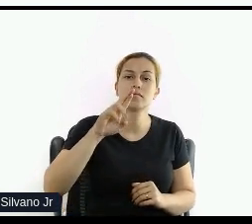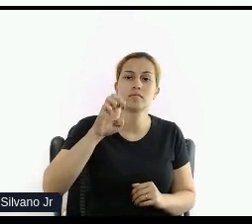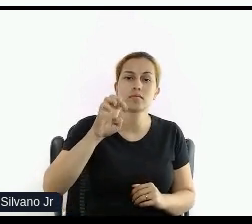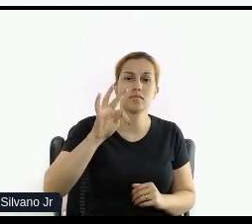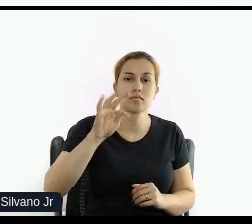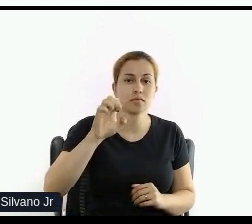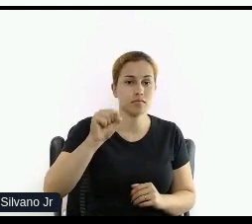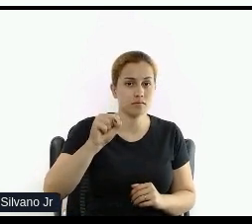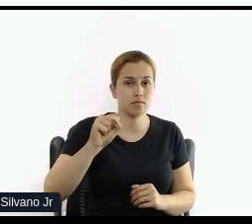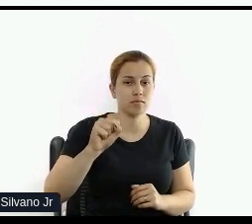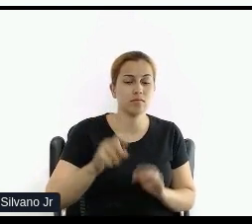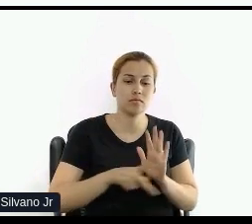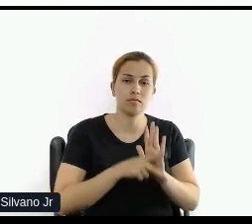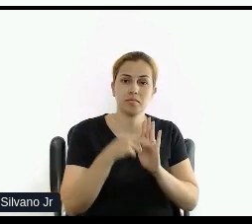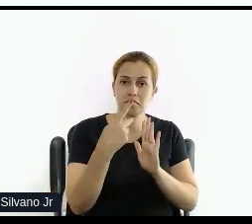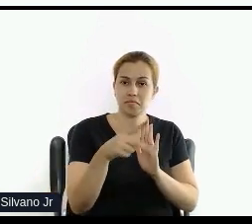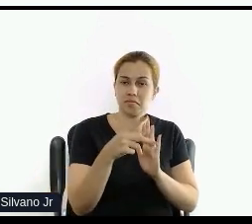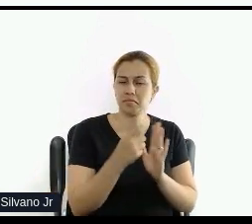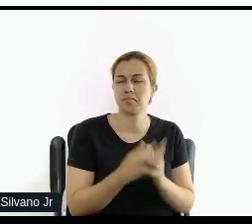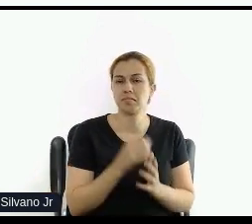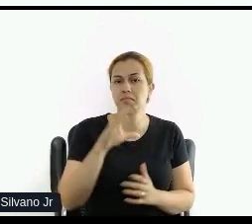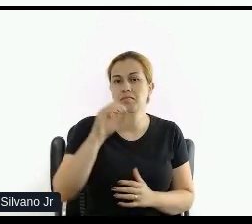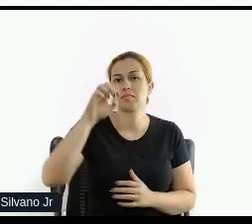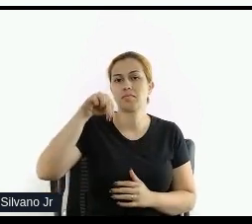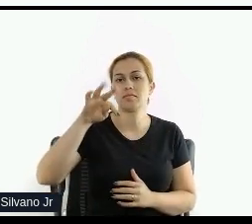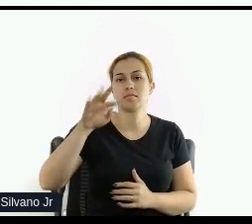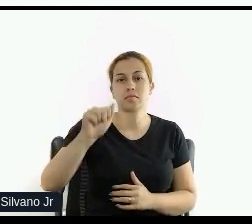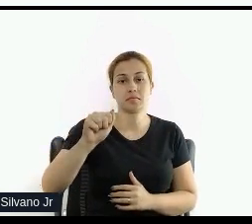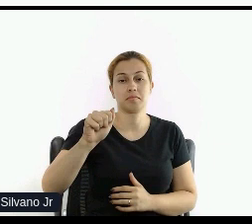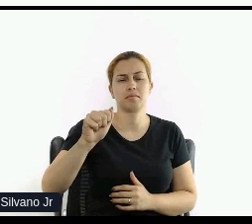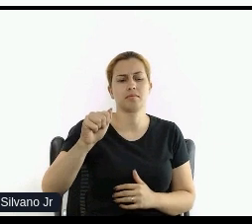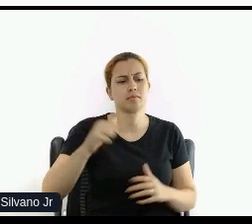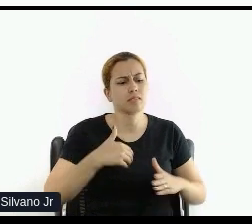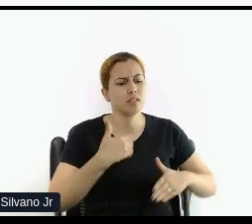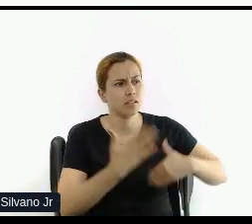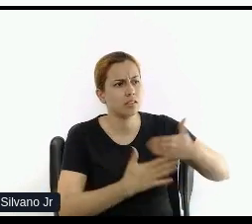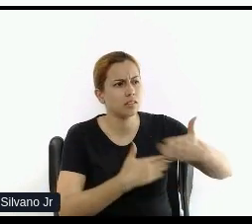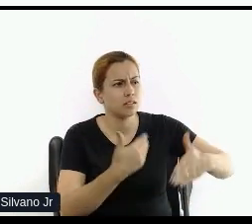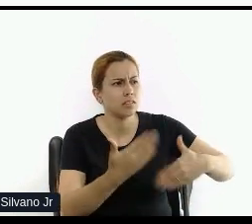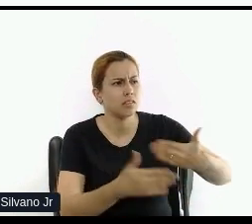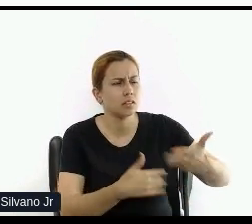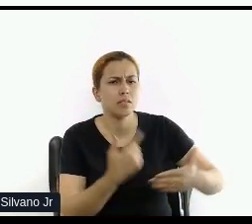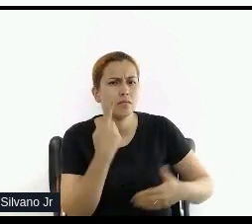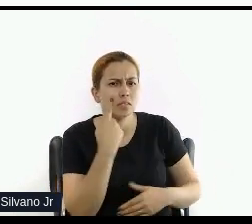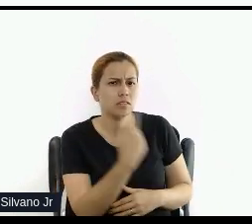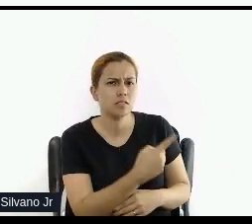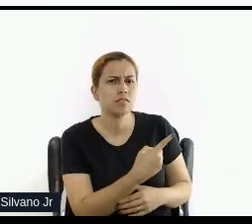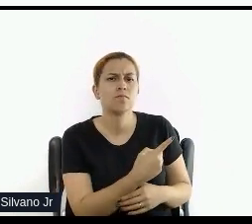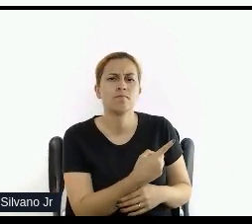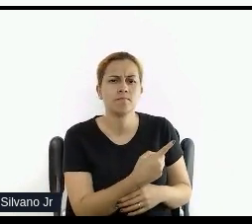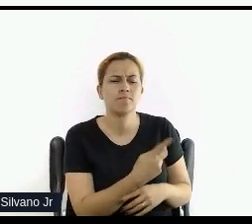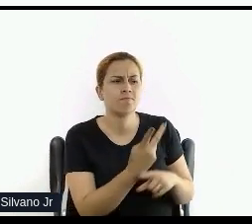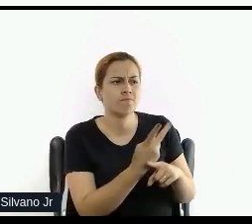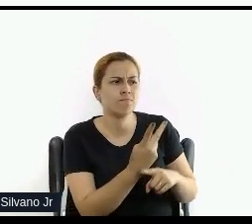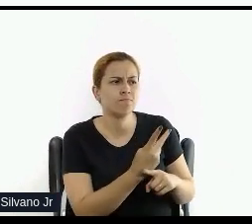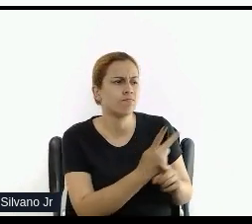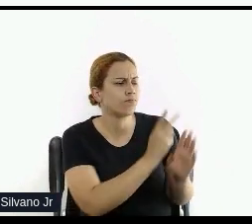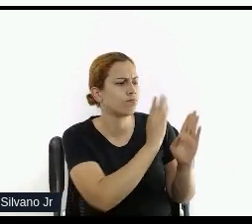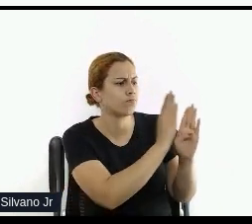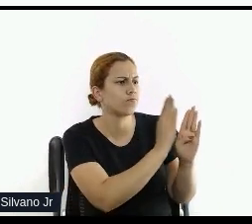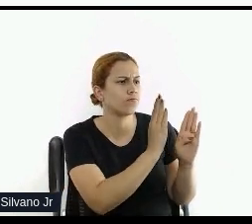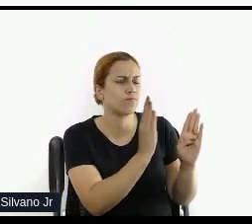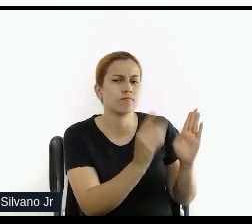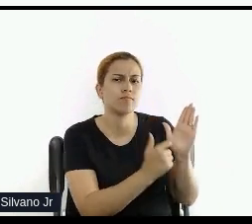da OpenAI. E aí, quando a gente desce, eu chamo, né, faço um import da biblioteca da OpenAI e